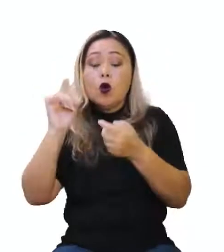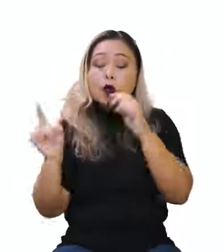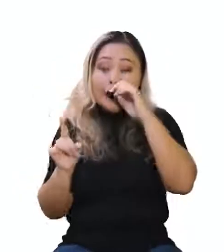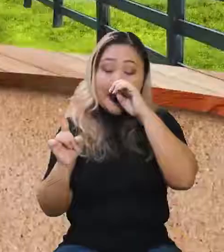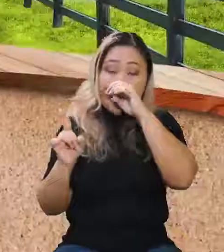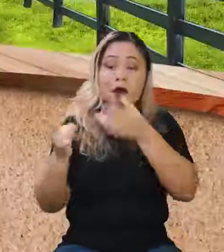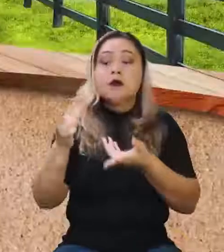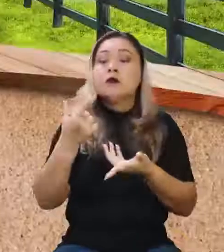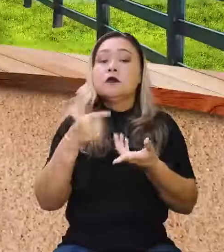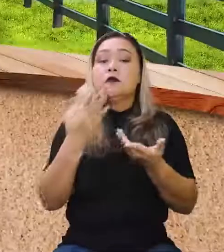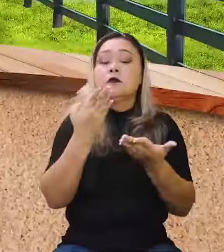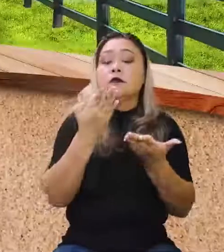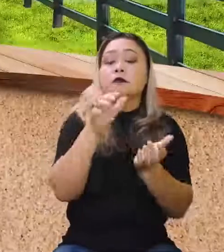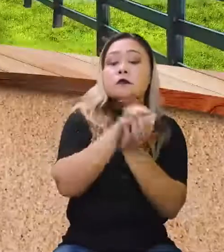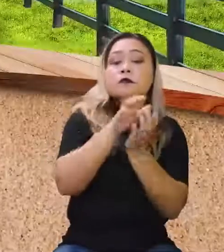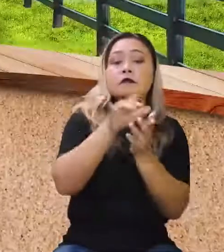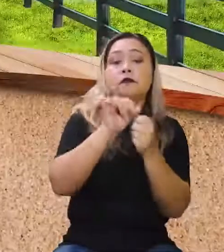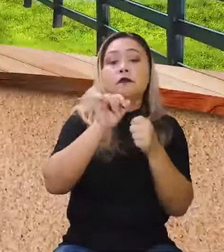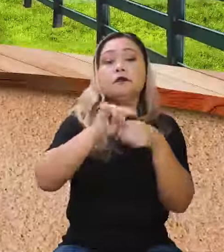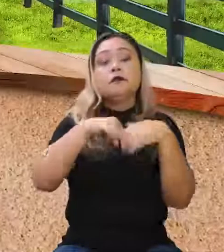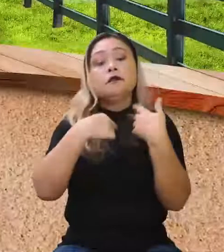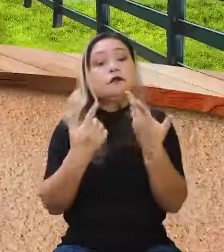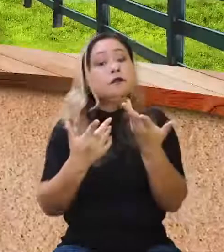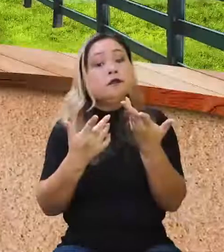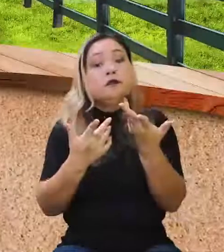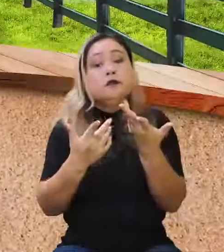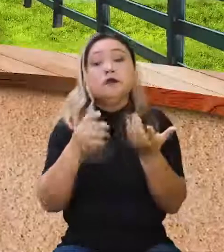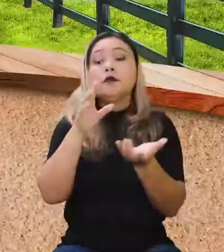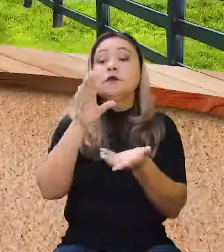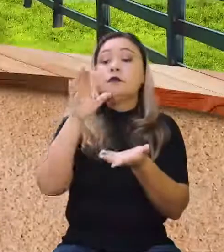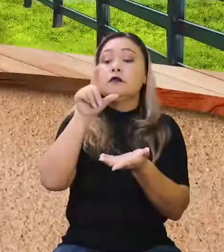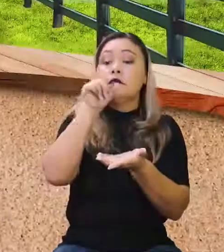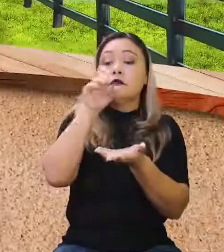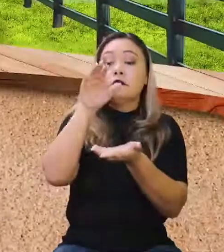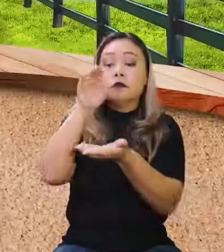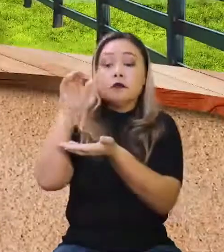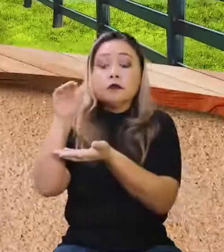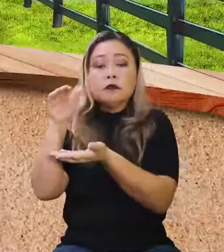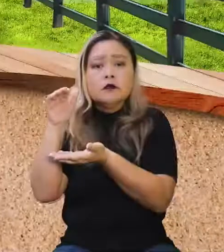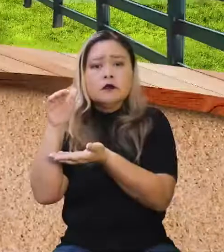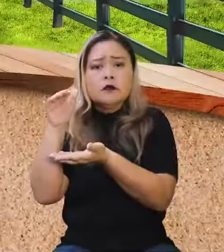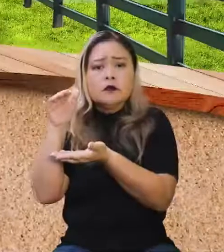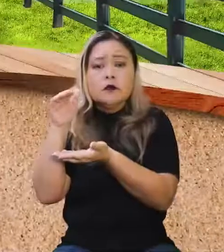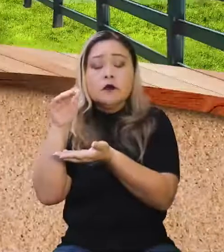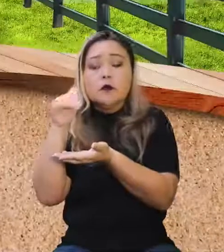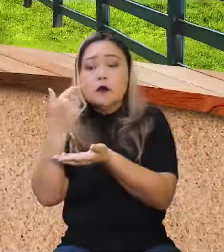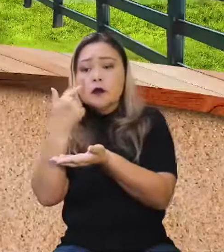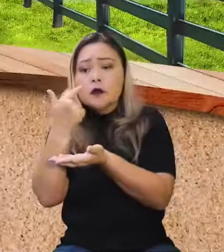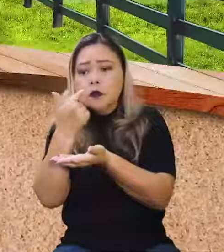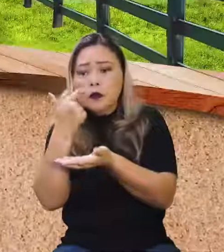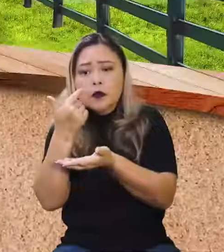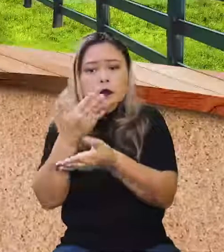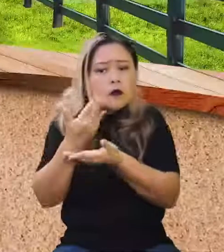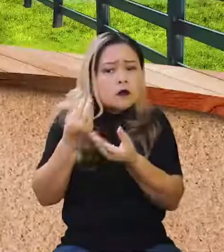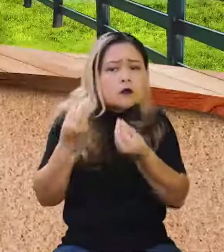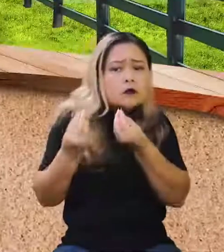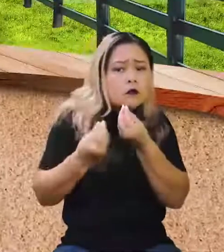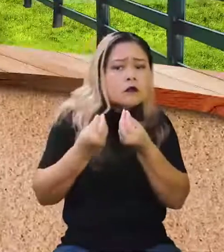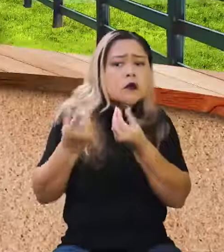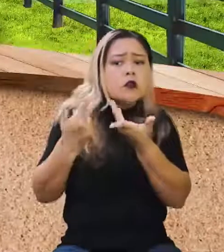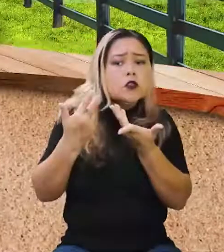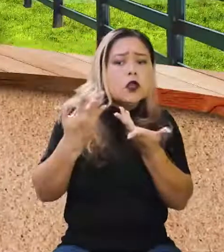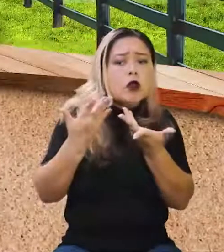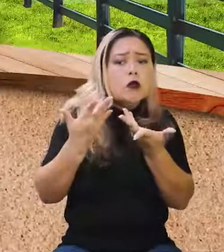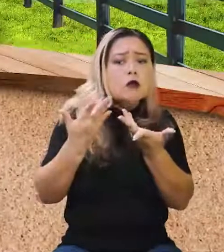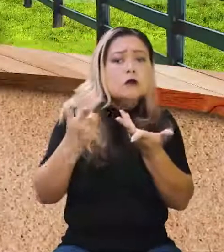tio, na aula de jacaré e na aula do codorna, na codorna quando você tem a convivência com o